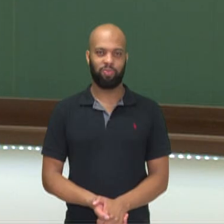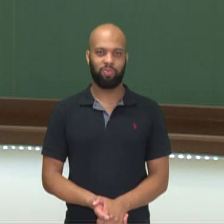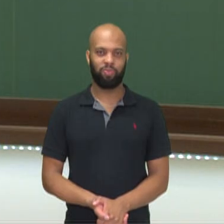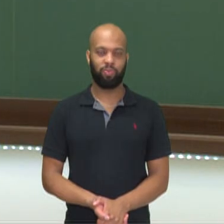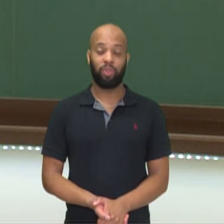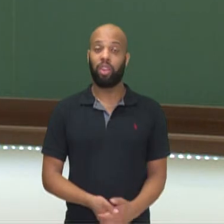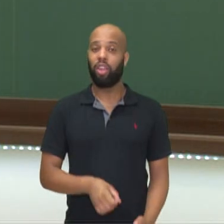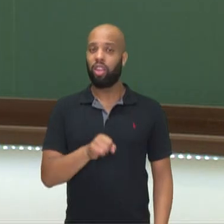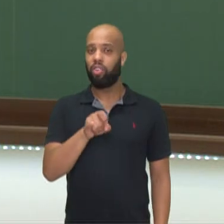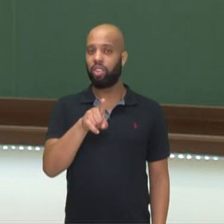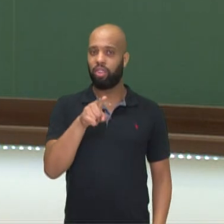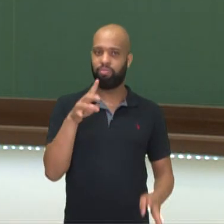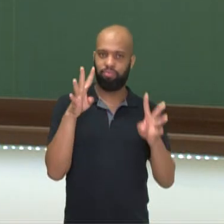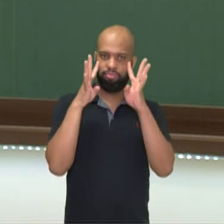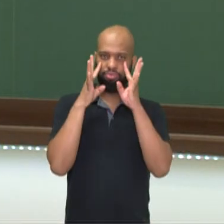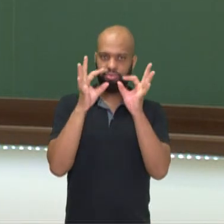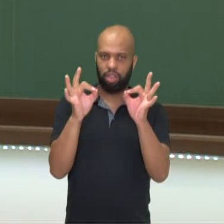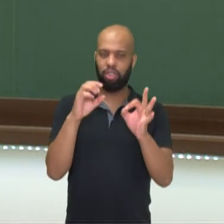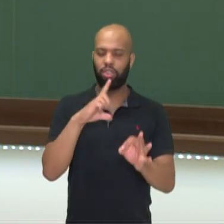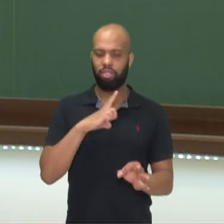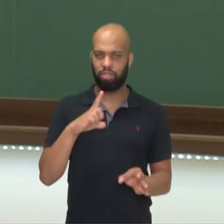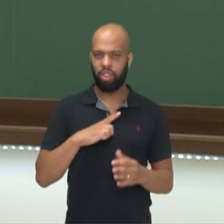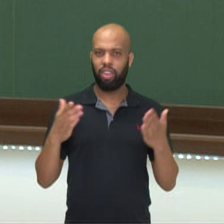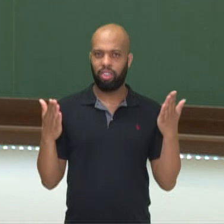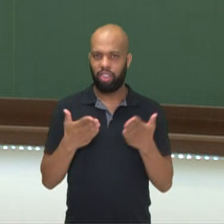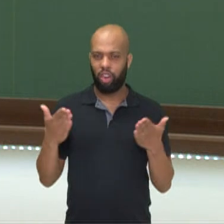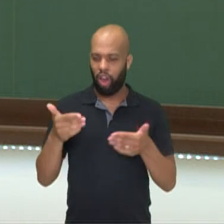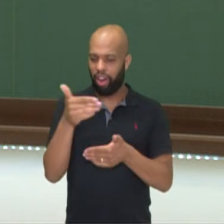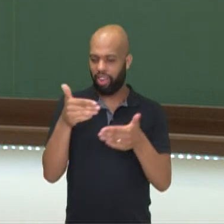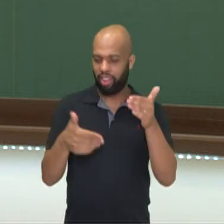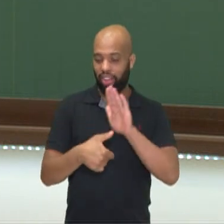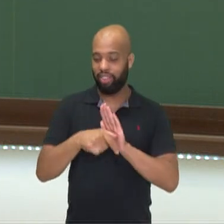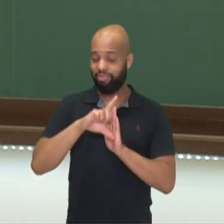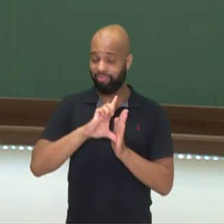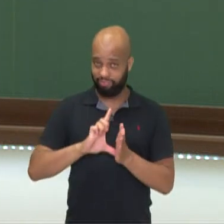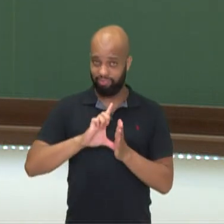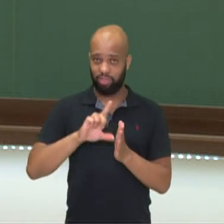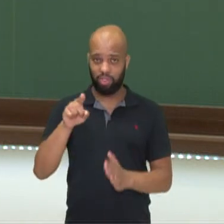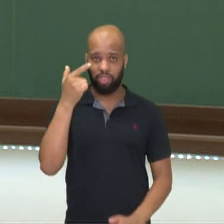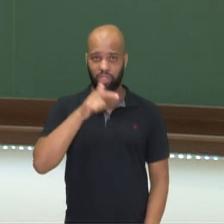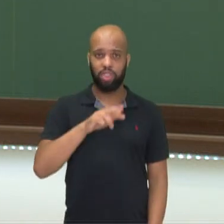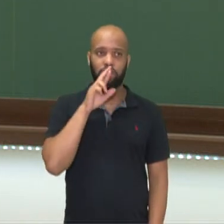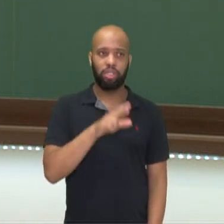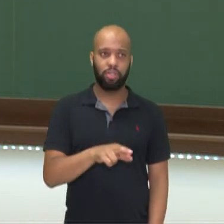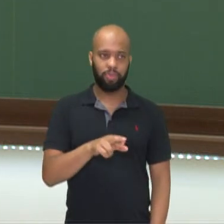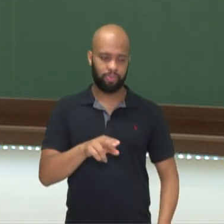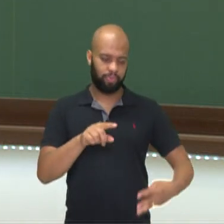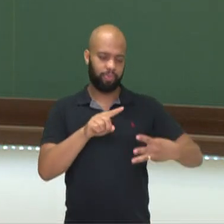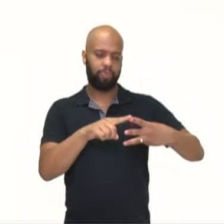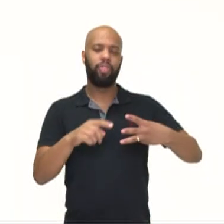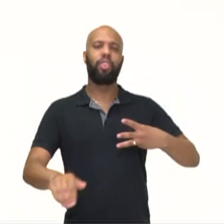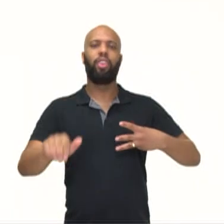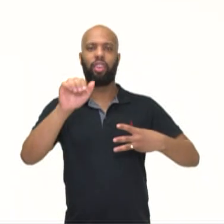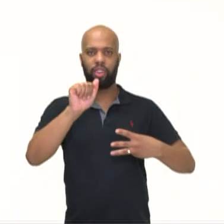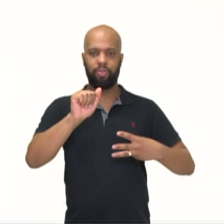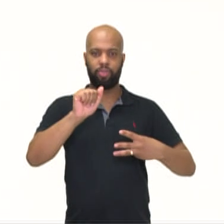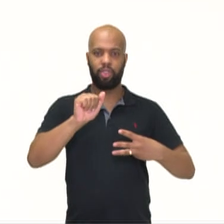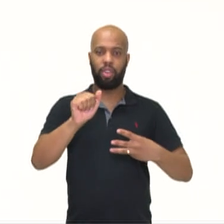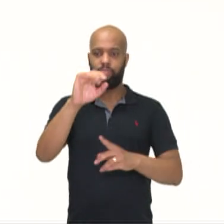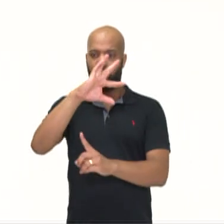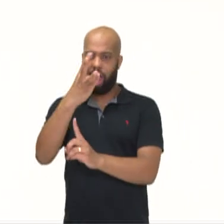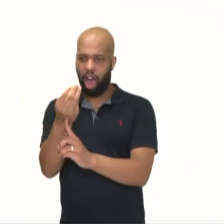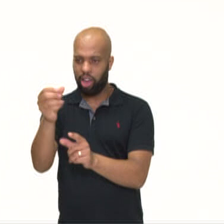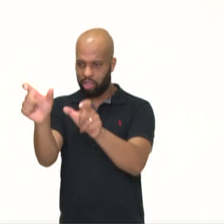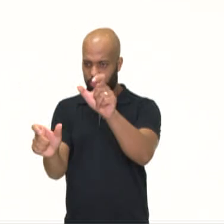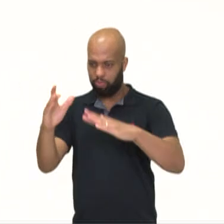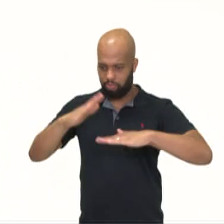Então, gente, se vocês prestarem atenção no que eu falei nos últimos segundos atrás, né, seria a alternativa A. Os artistas daquele momento, tanto